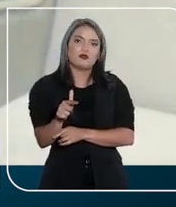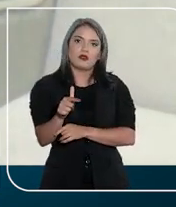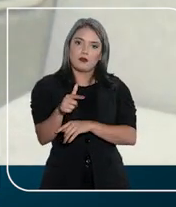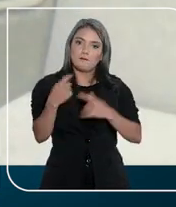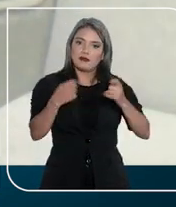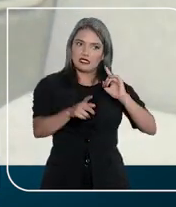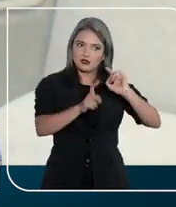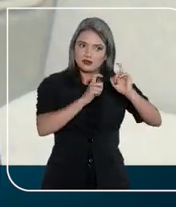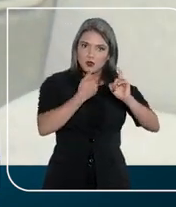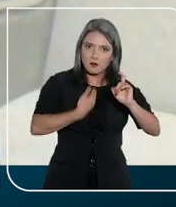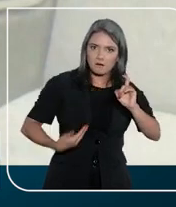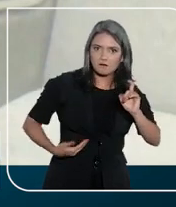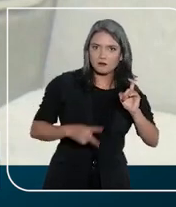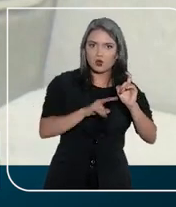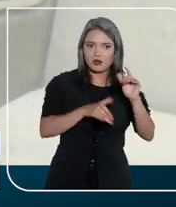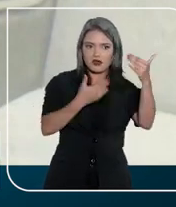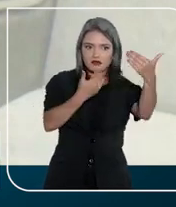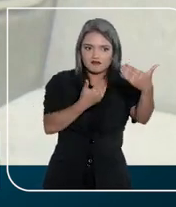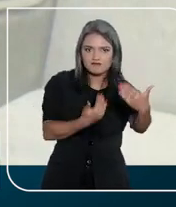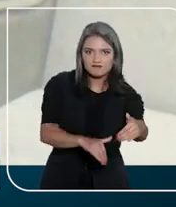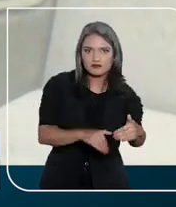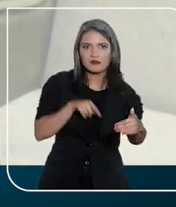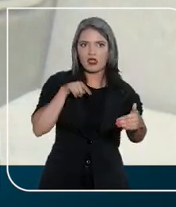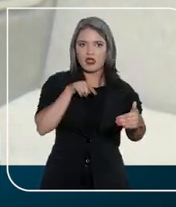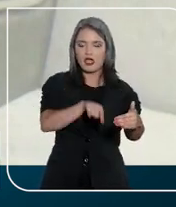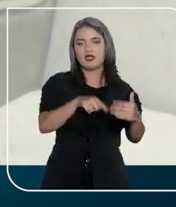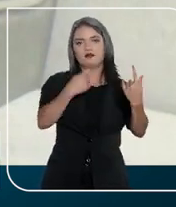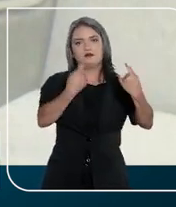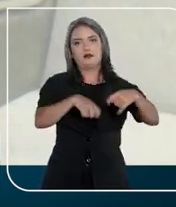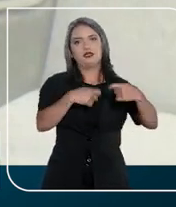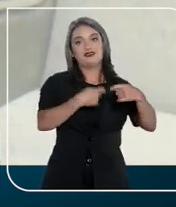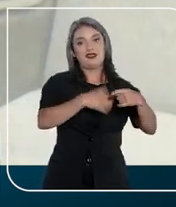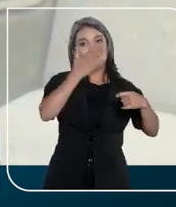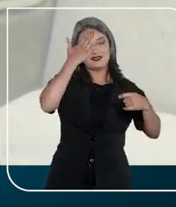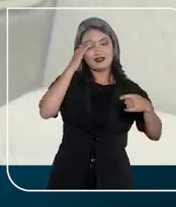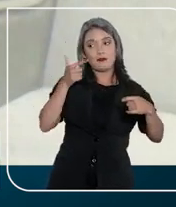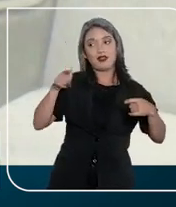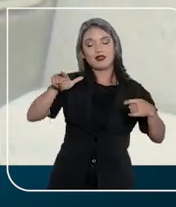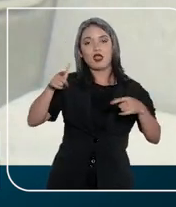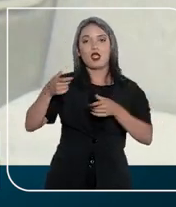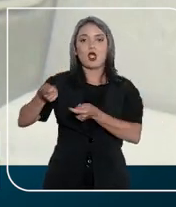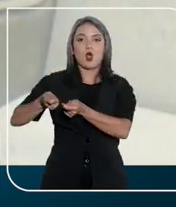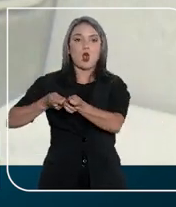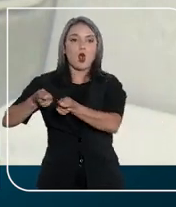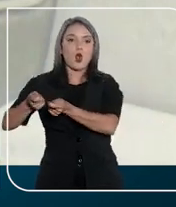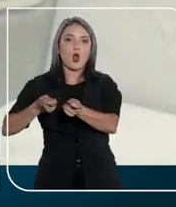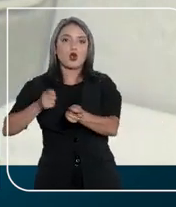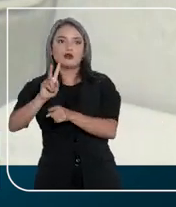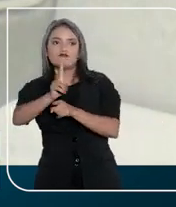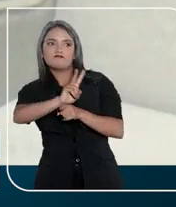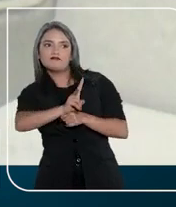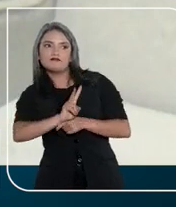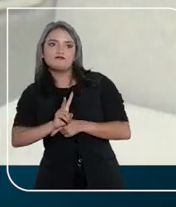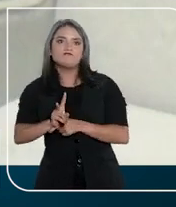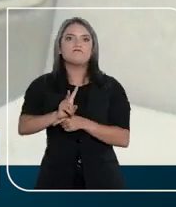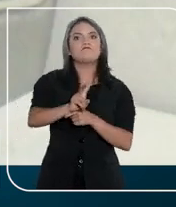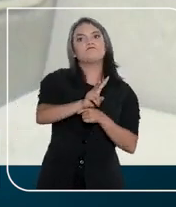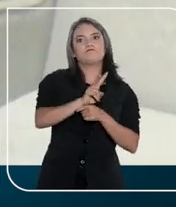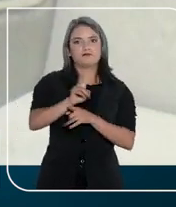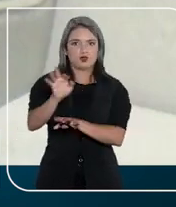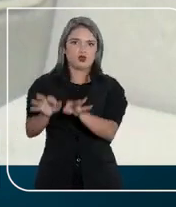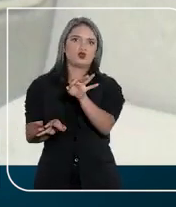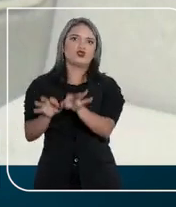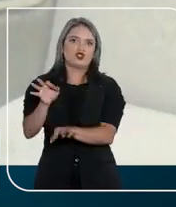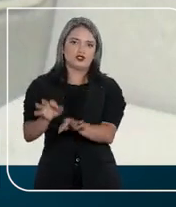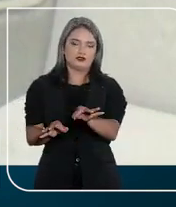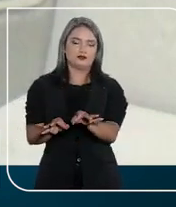atuar com supremacia absoluta e que não haja possibilidade de sindicabilidade, né, pelo Poder Judiciário.